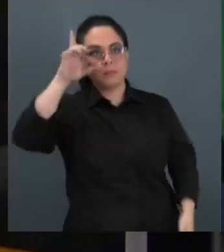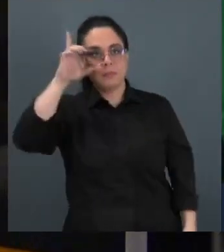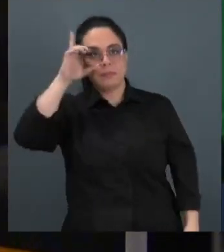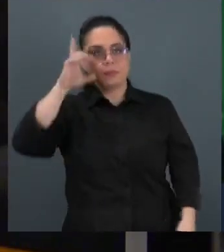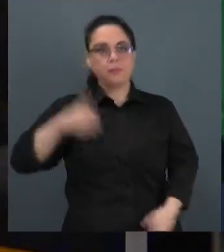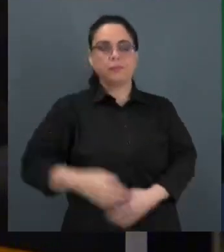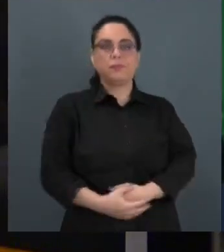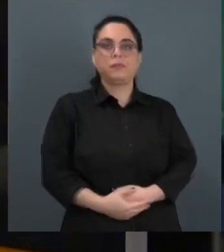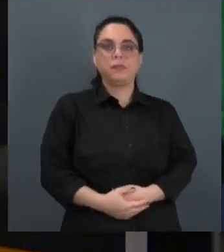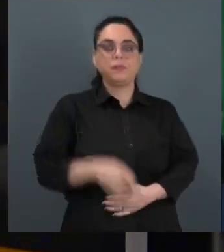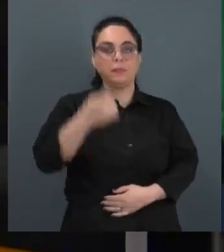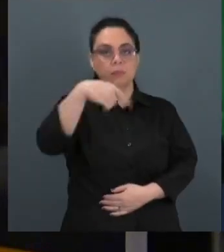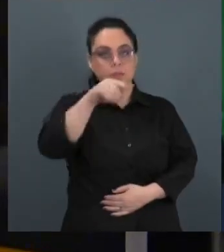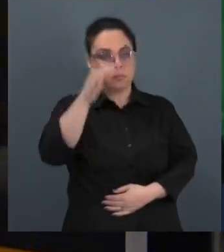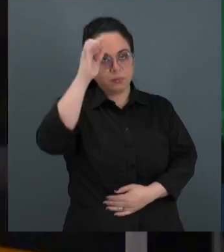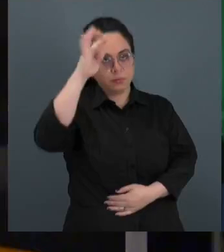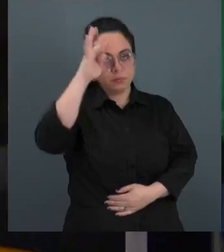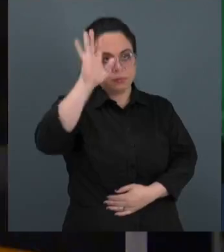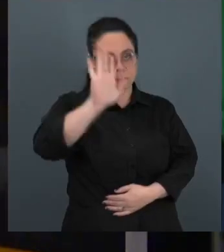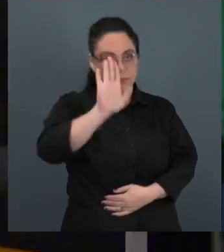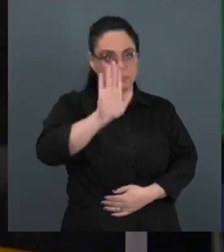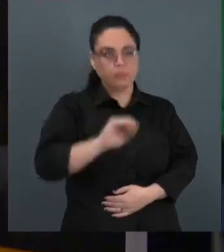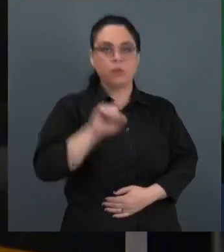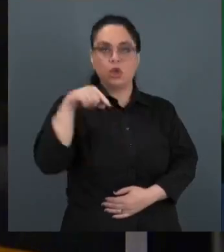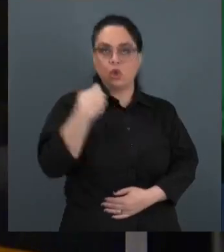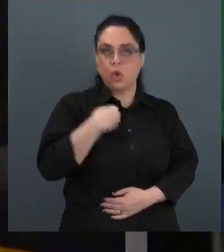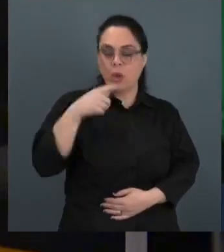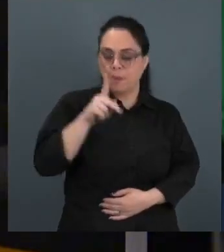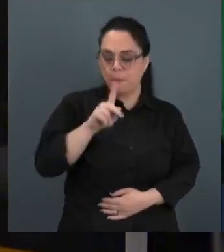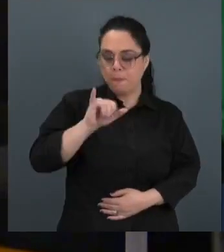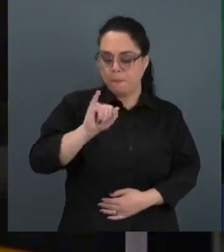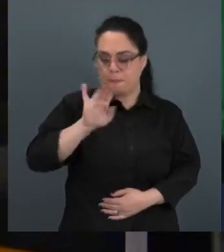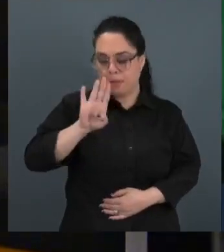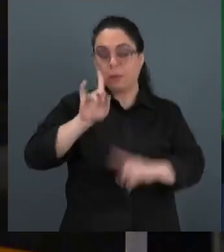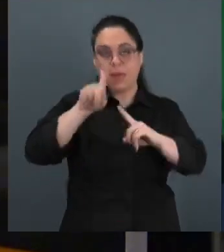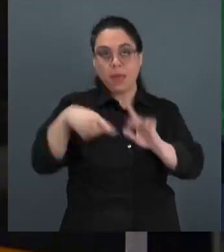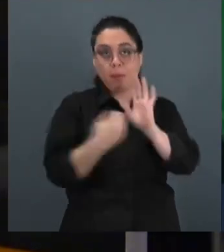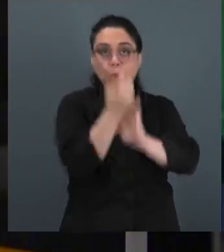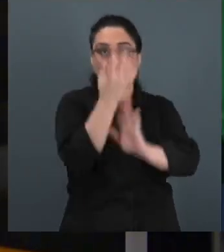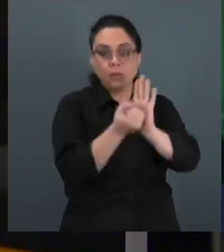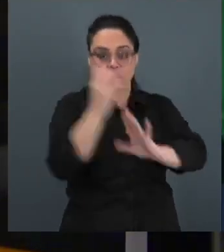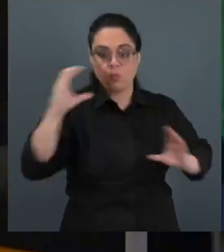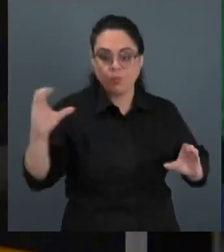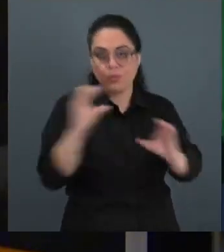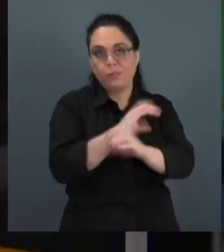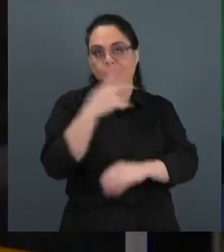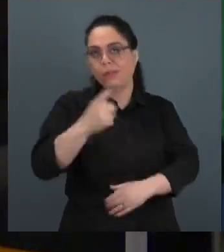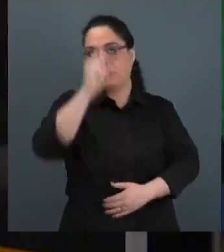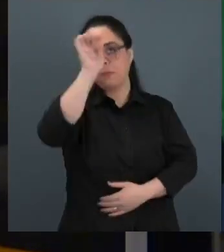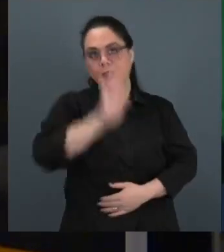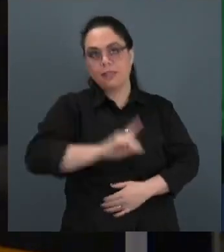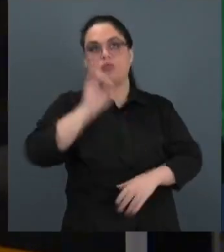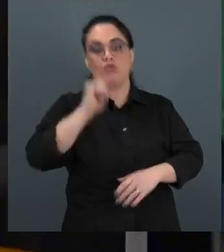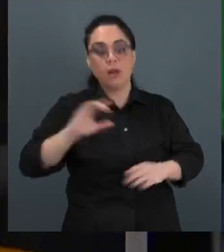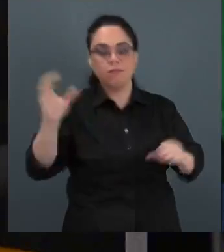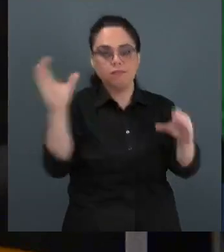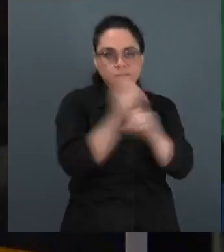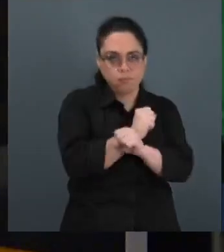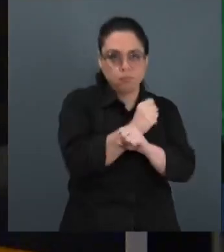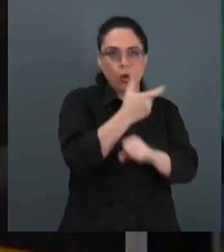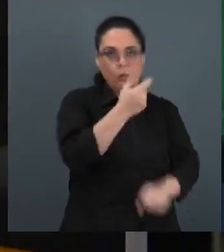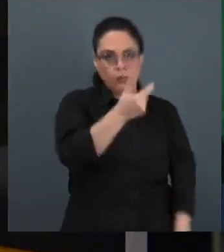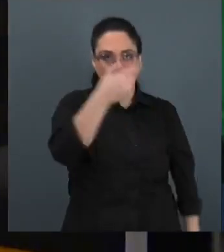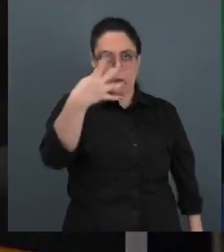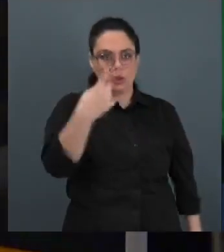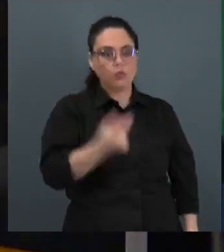Imaginem, senhores, que o nosso PIB, nosso produto interno bruto, foi consolidado no final de